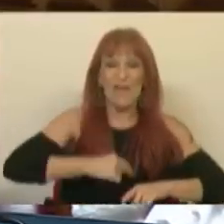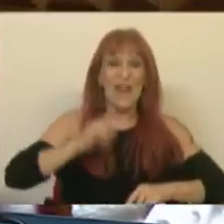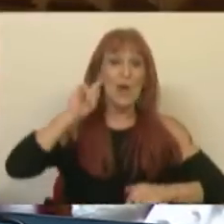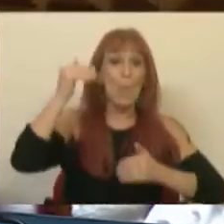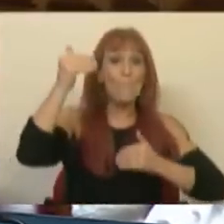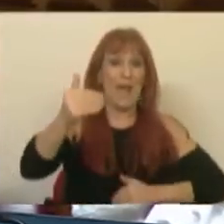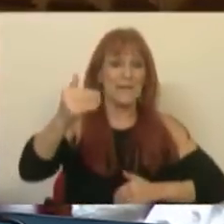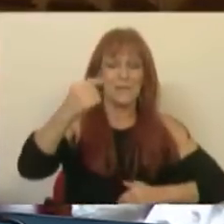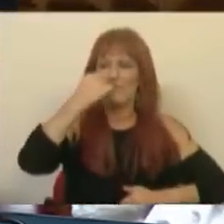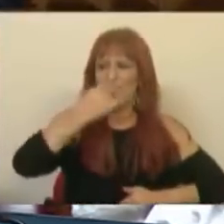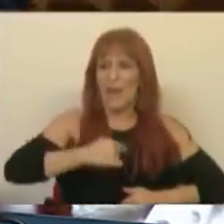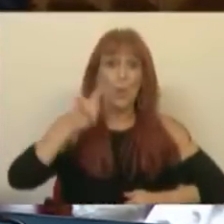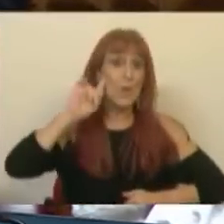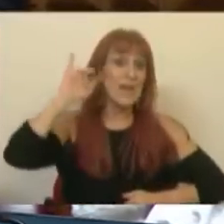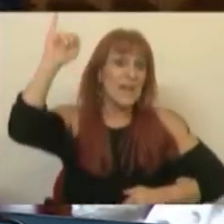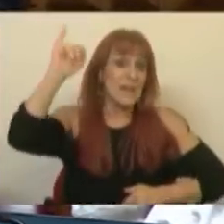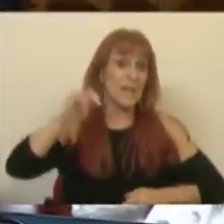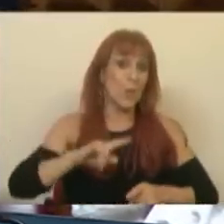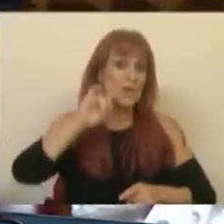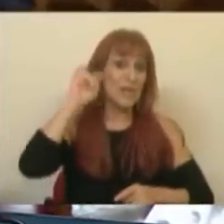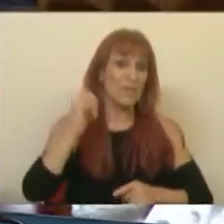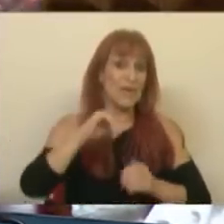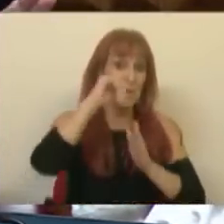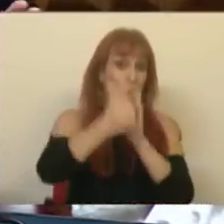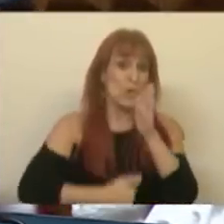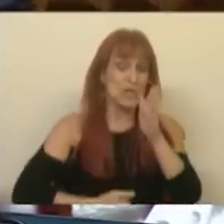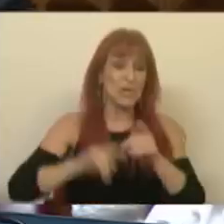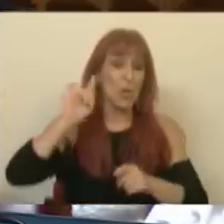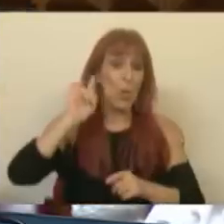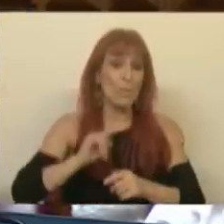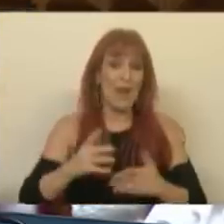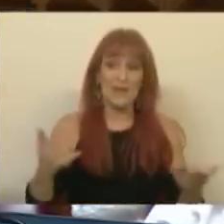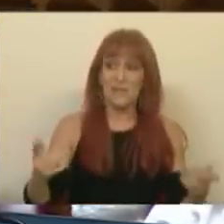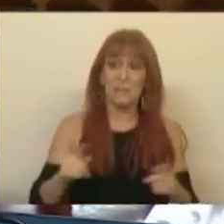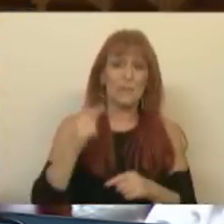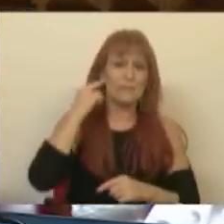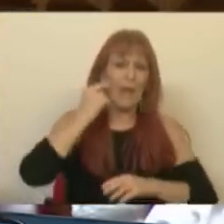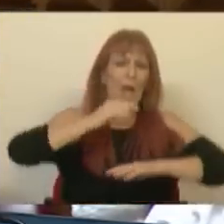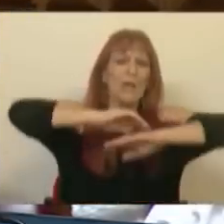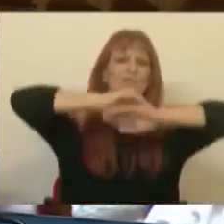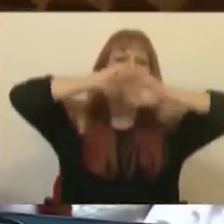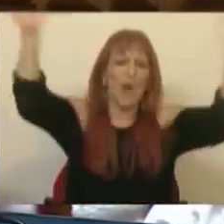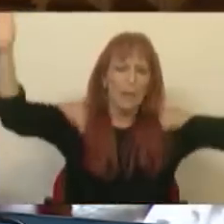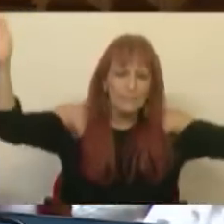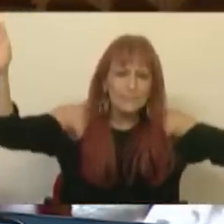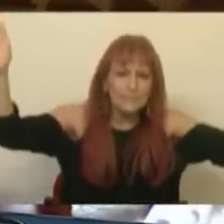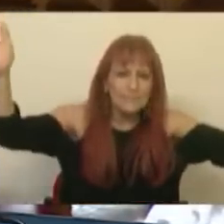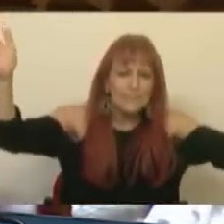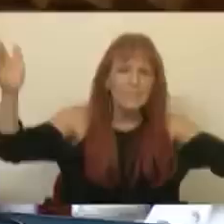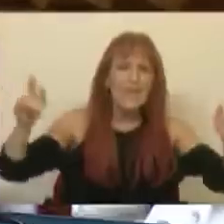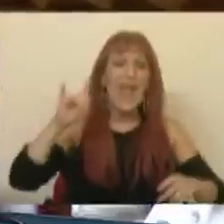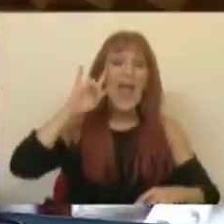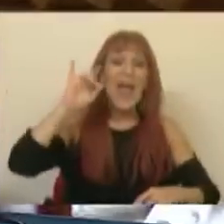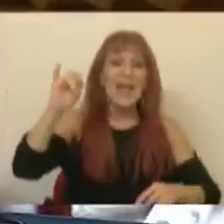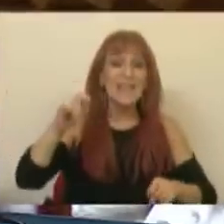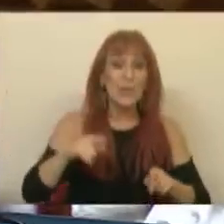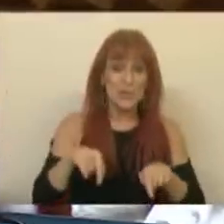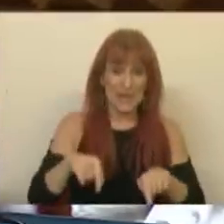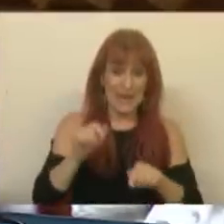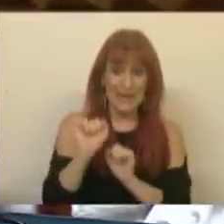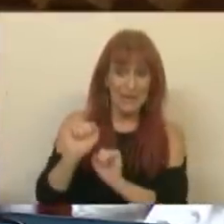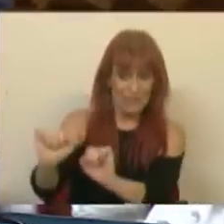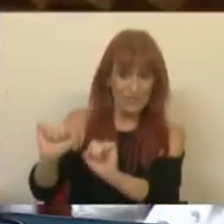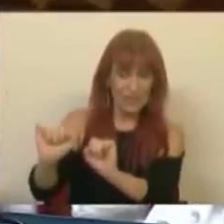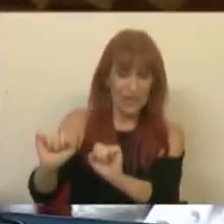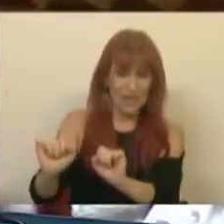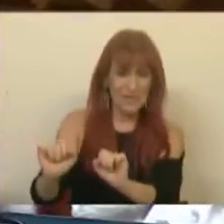o prazo porque esta ideia é uma ideia por uma revisão com os tradicional e um prazo já passou portanto as ideias que são mesmo deles